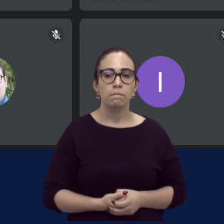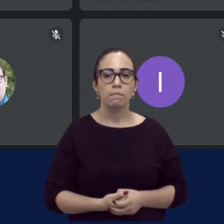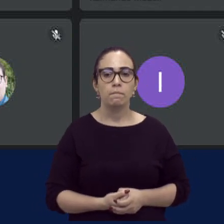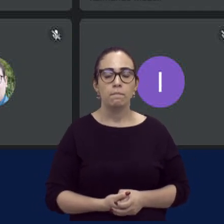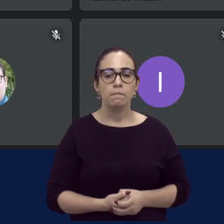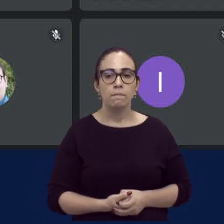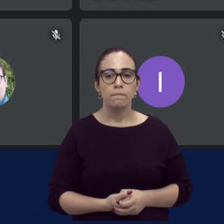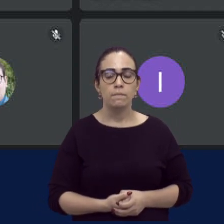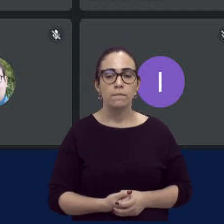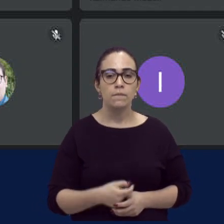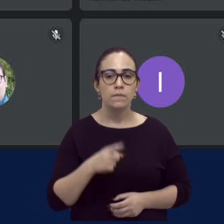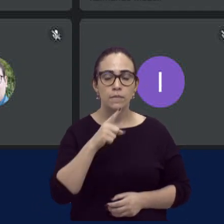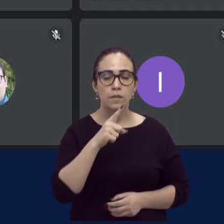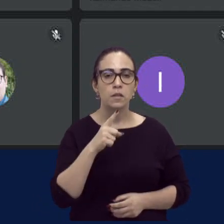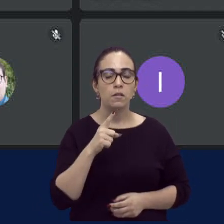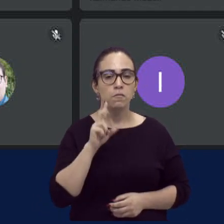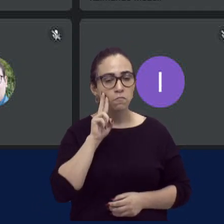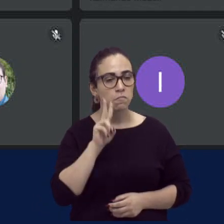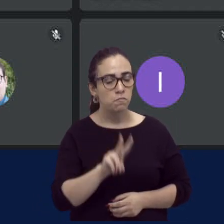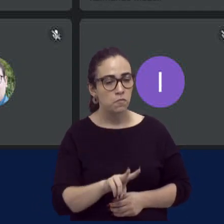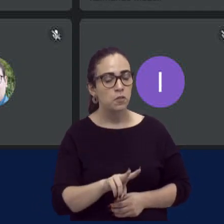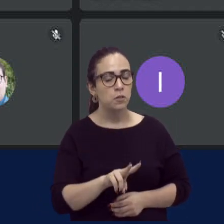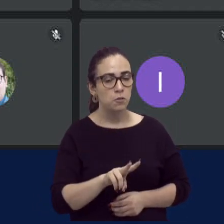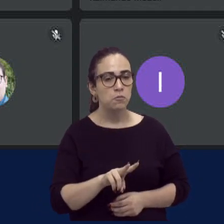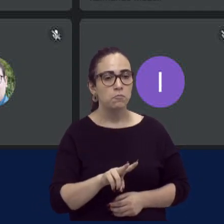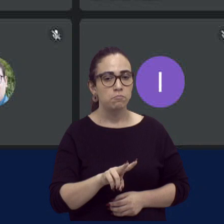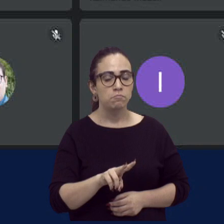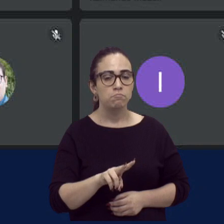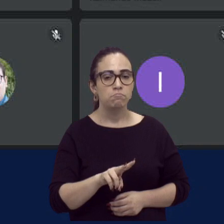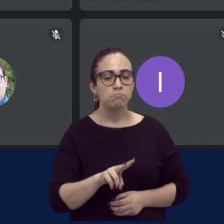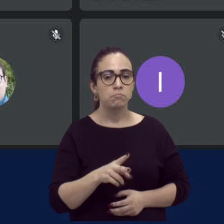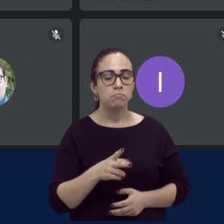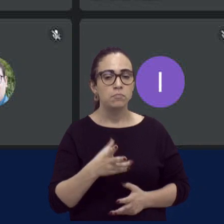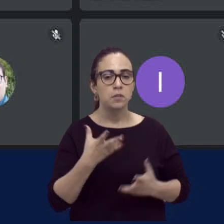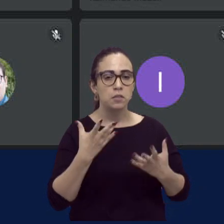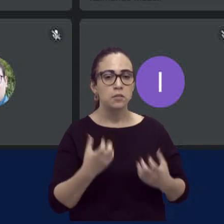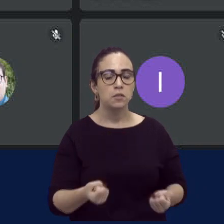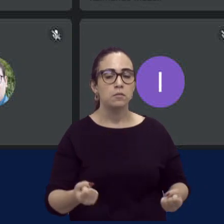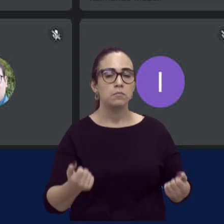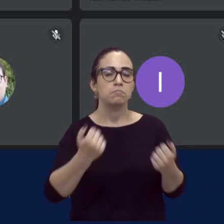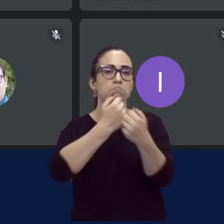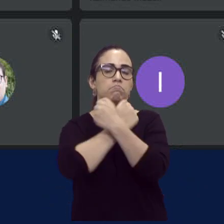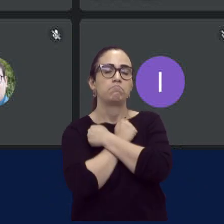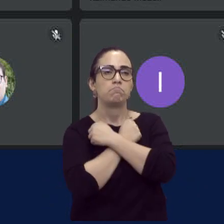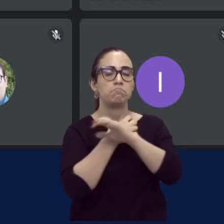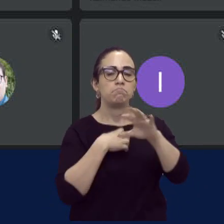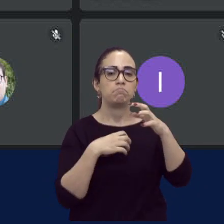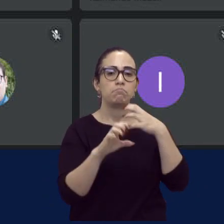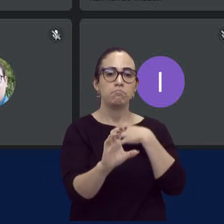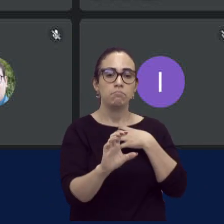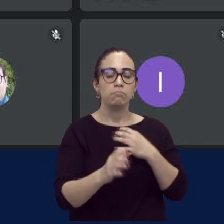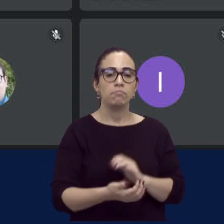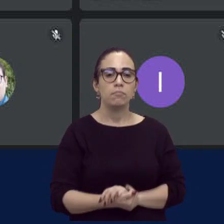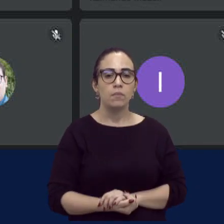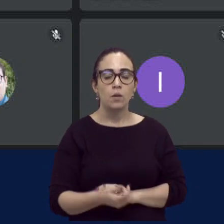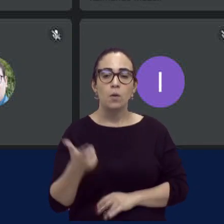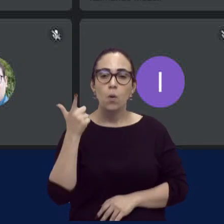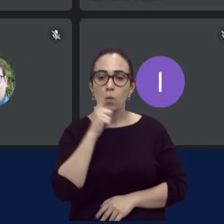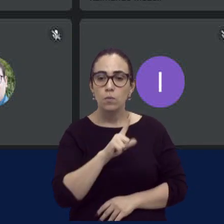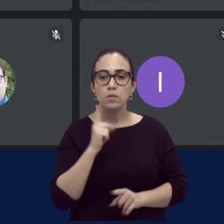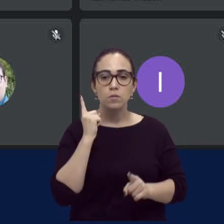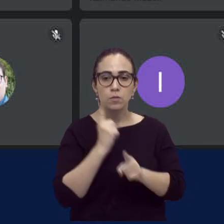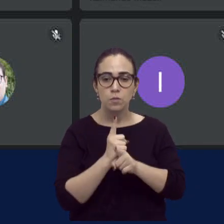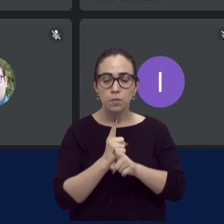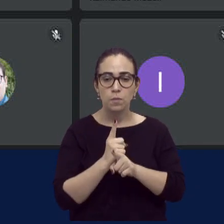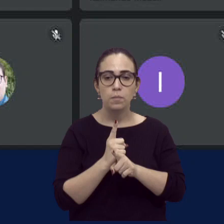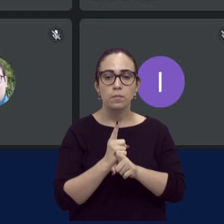você viabilizou, sem que ela precisasse falar, o pedido, só porque você aplicou Sim. a CNV. E aí você conseguiu descobrir